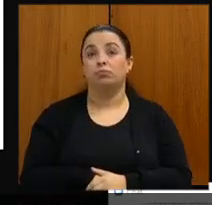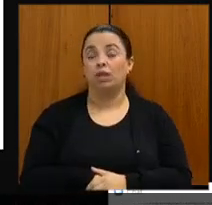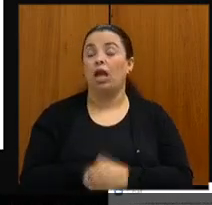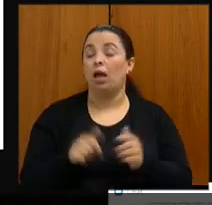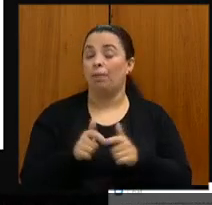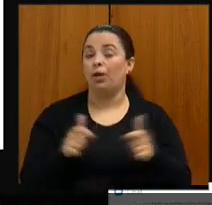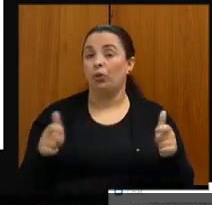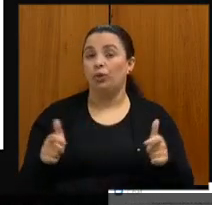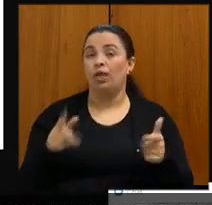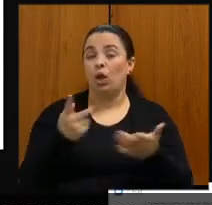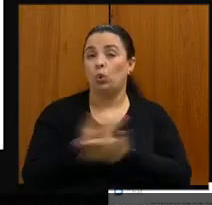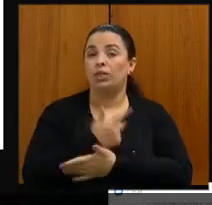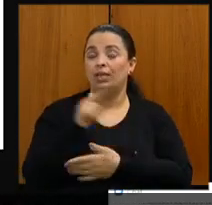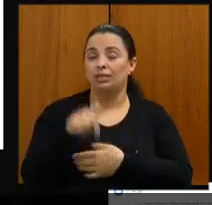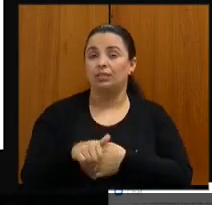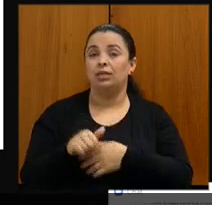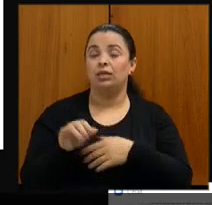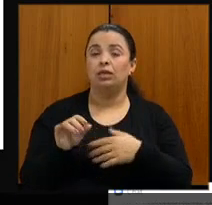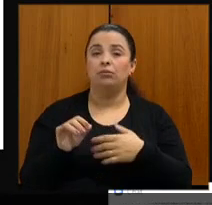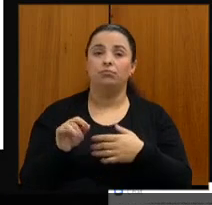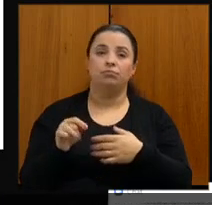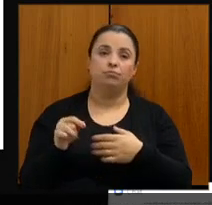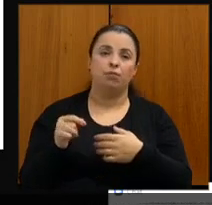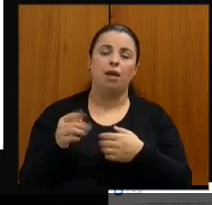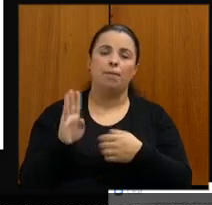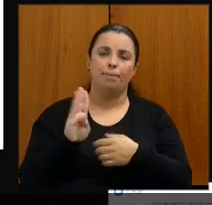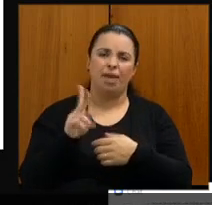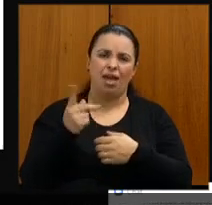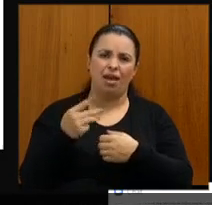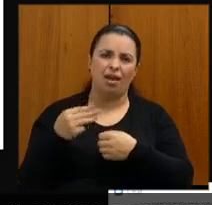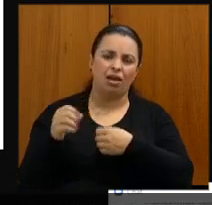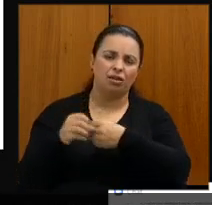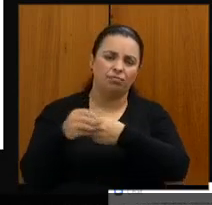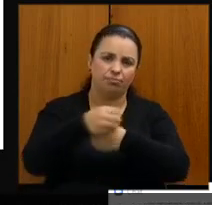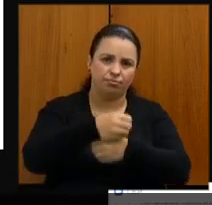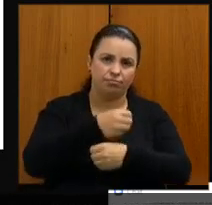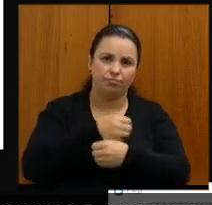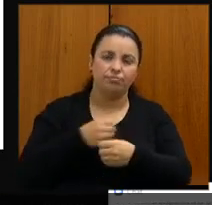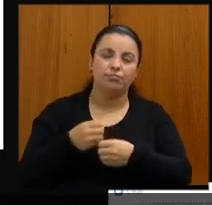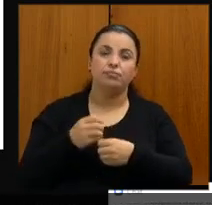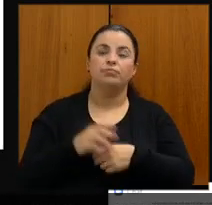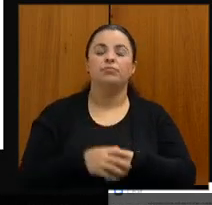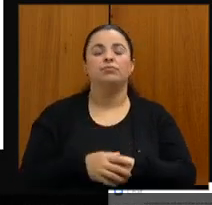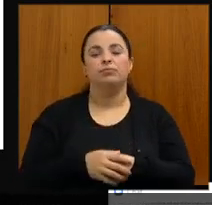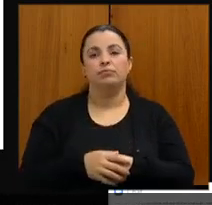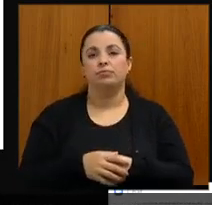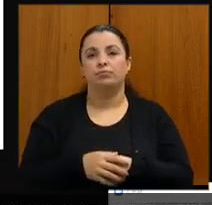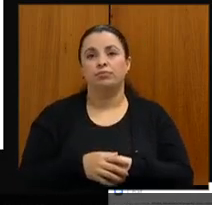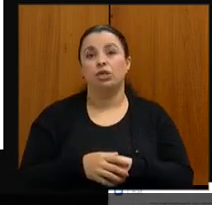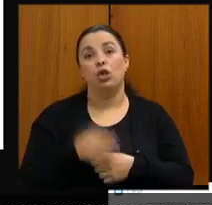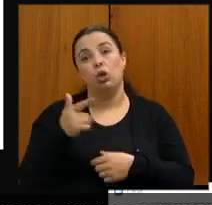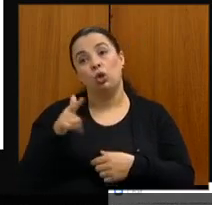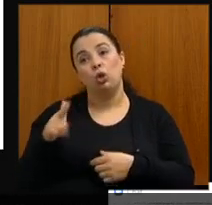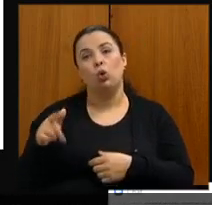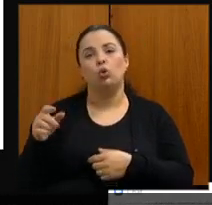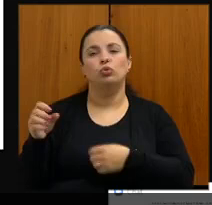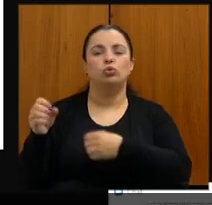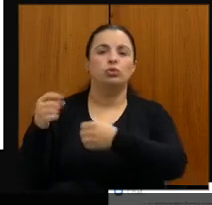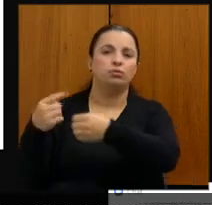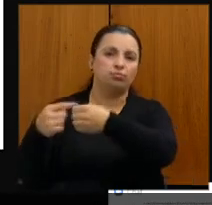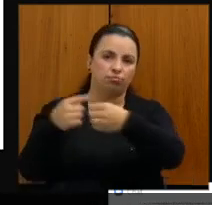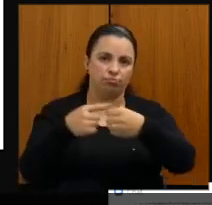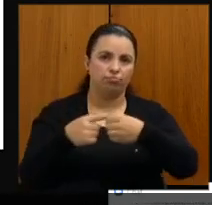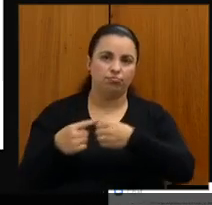dos casos aqui na região metropolitana né então é mais espalhados aí nas outras